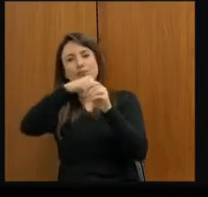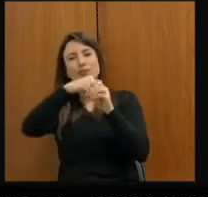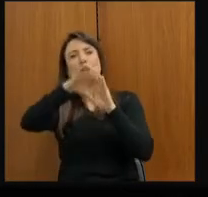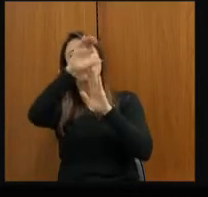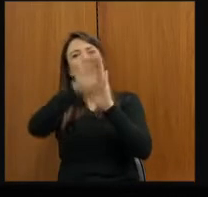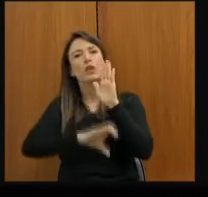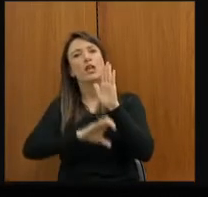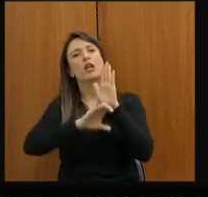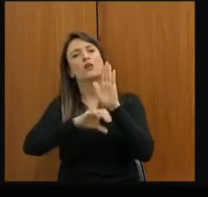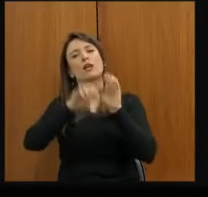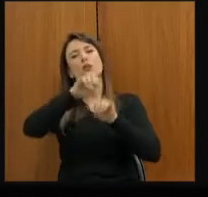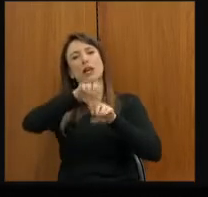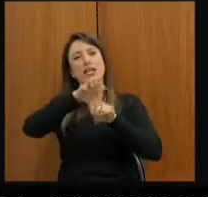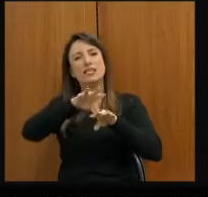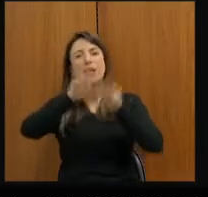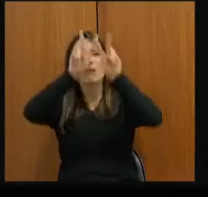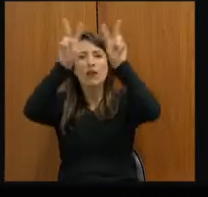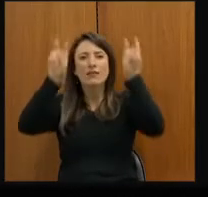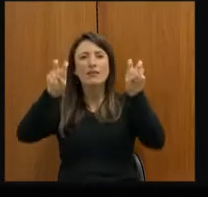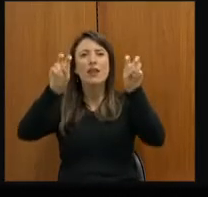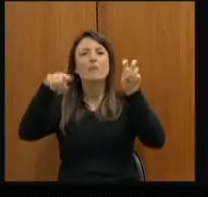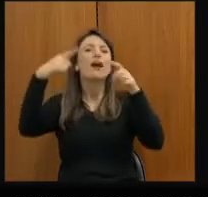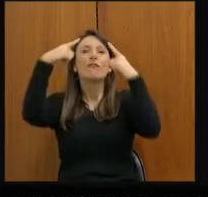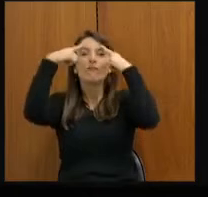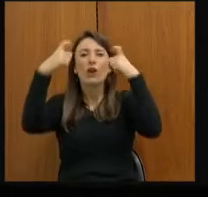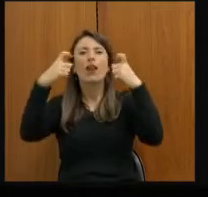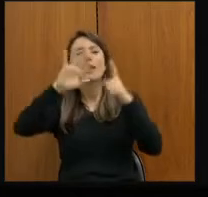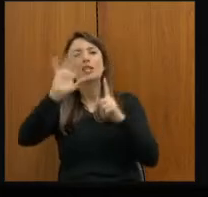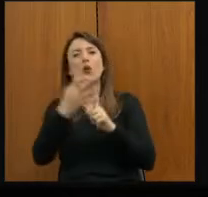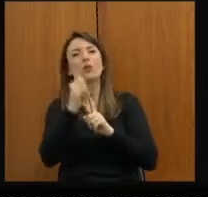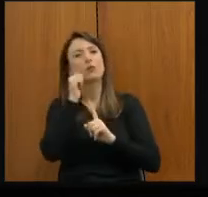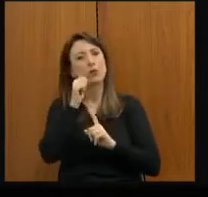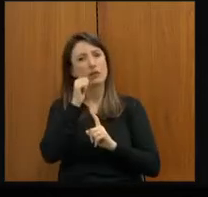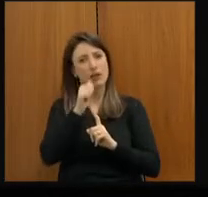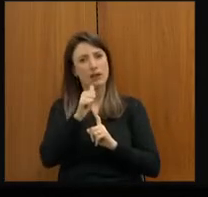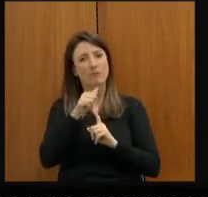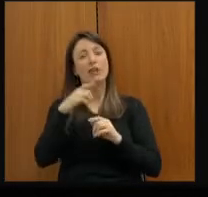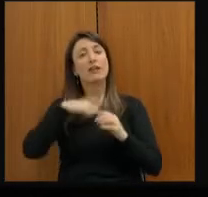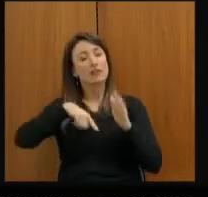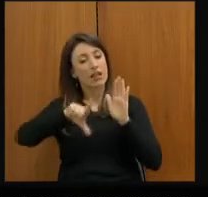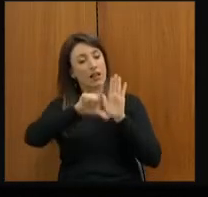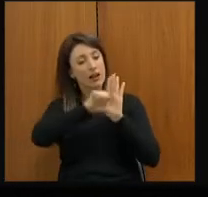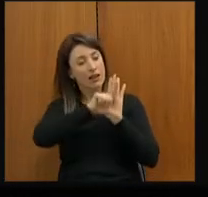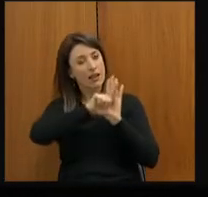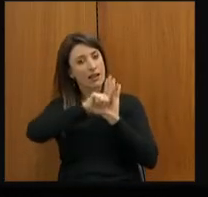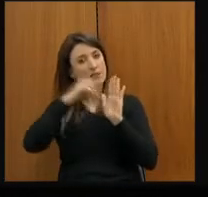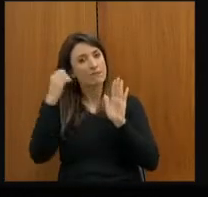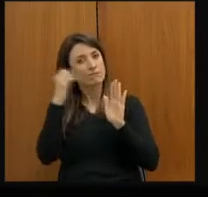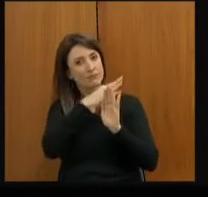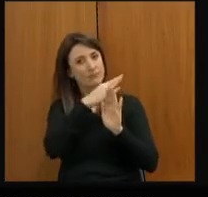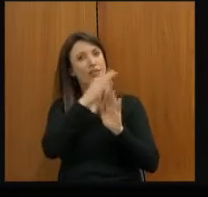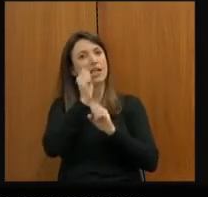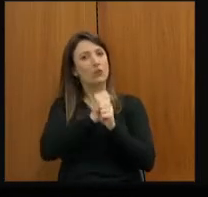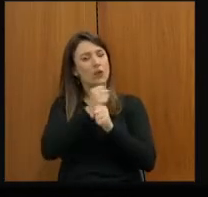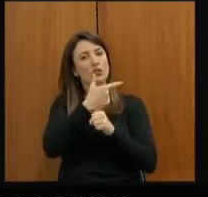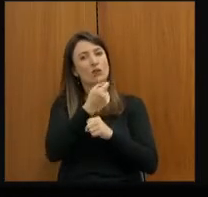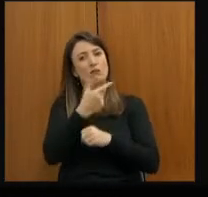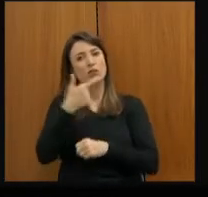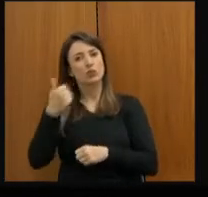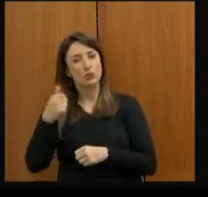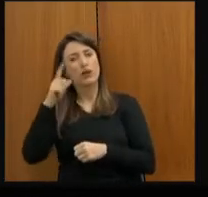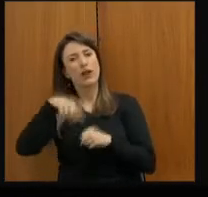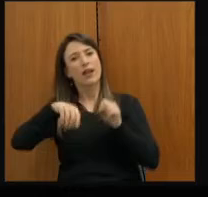educação Como já foi dito né temos a lei recente agora Nacional de 2021